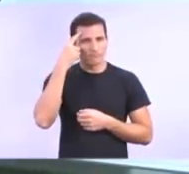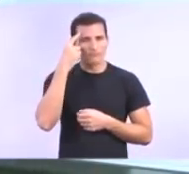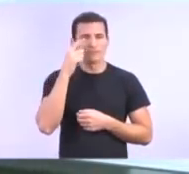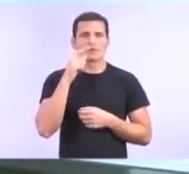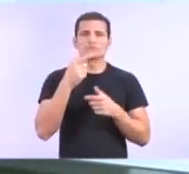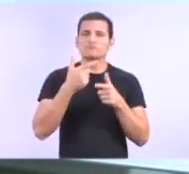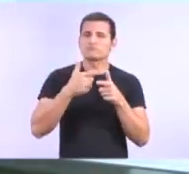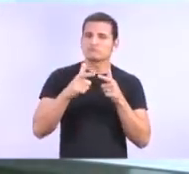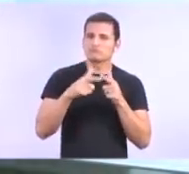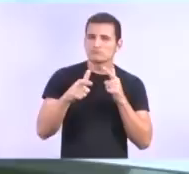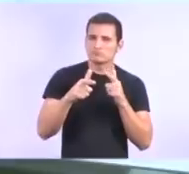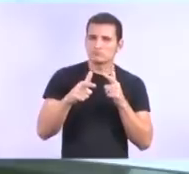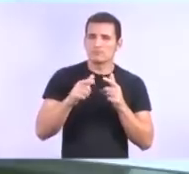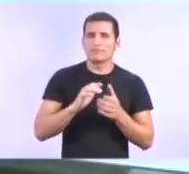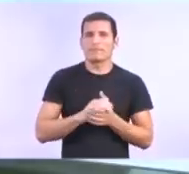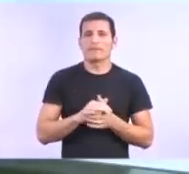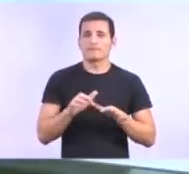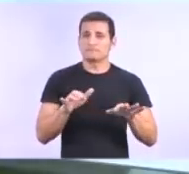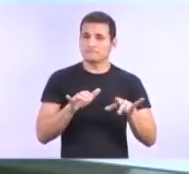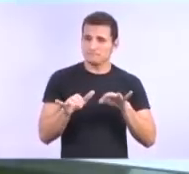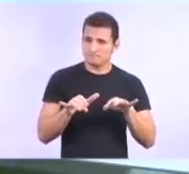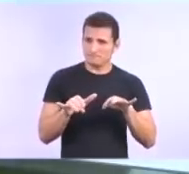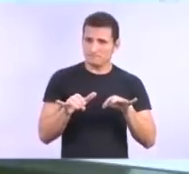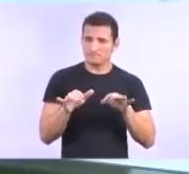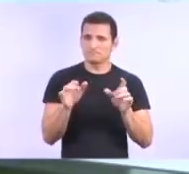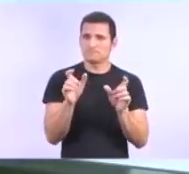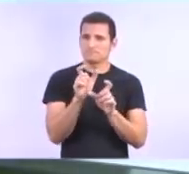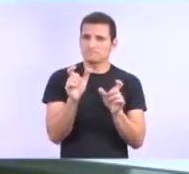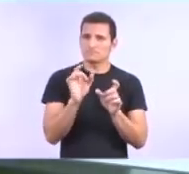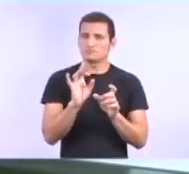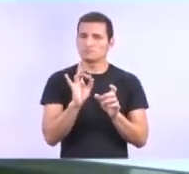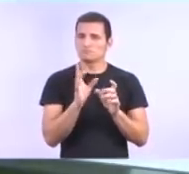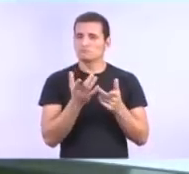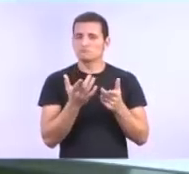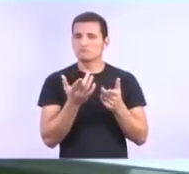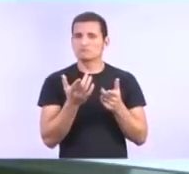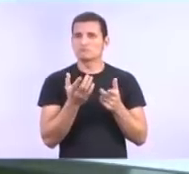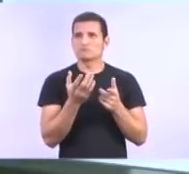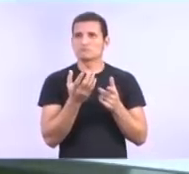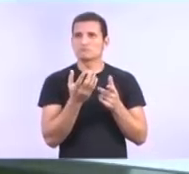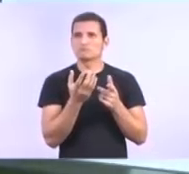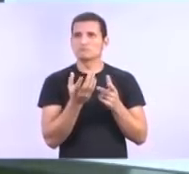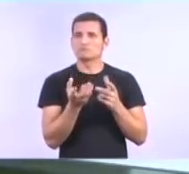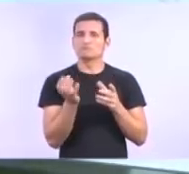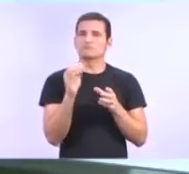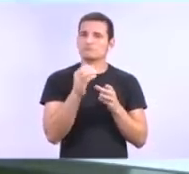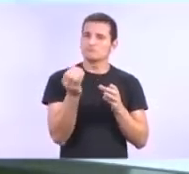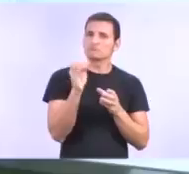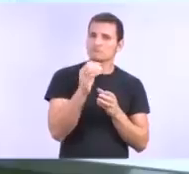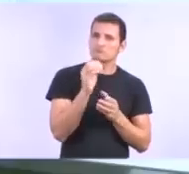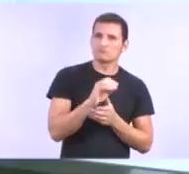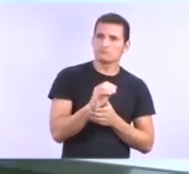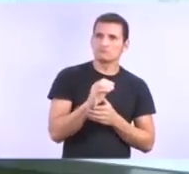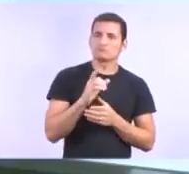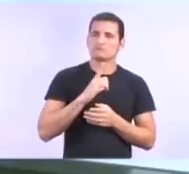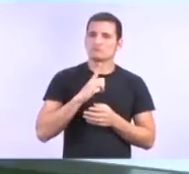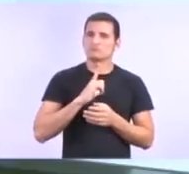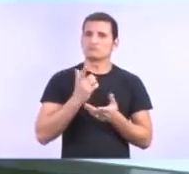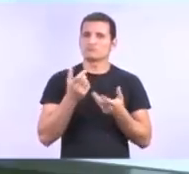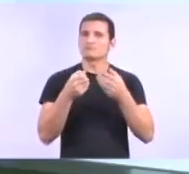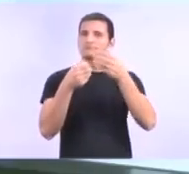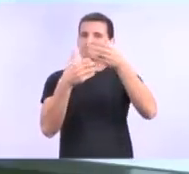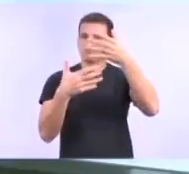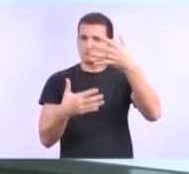problema. Na programação estruturada, apenas a gente implementava, mandava o computador executar as instruções passo a passo, tinha aquele fluxo de